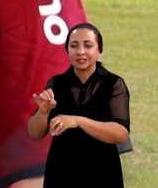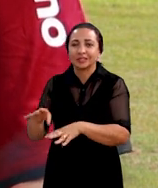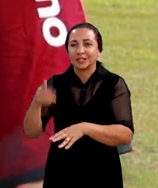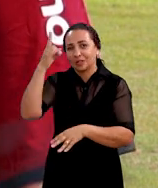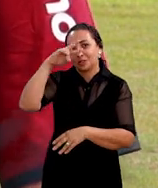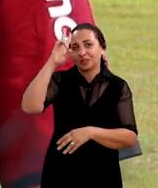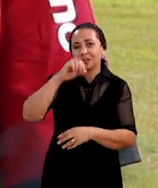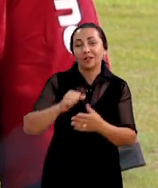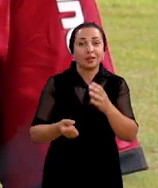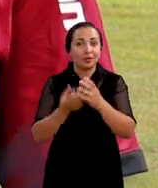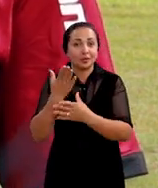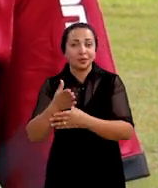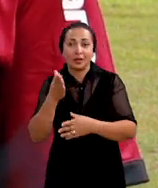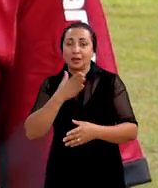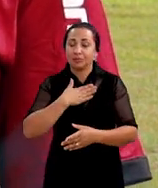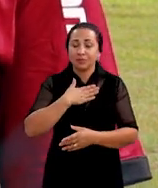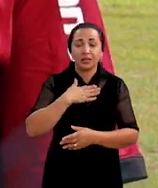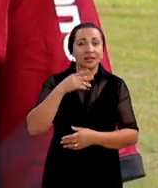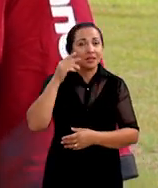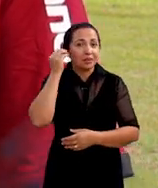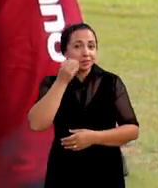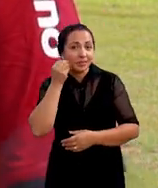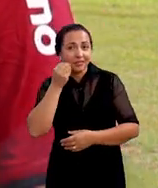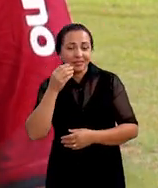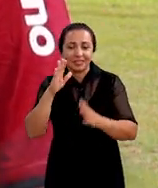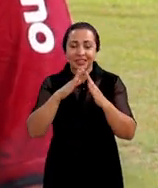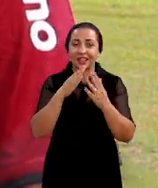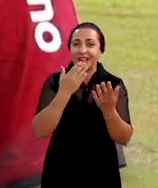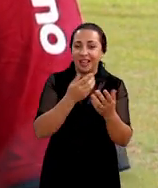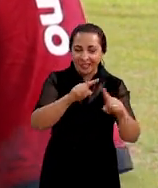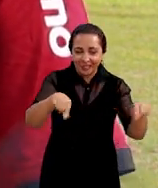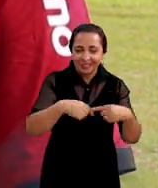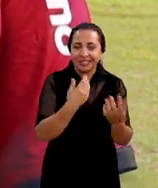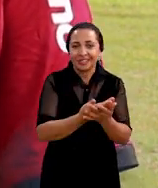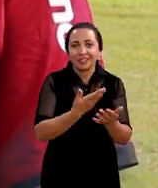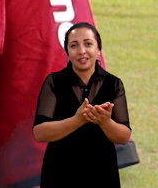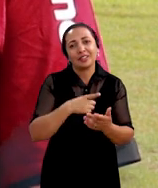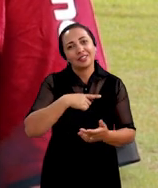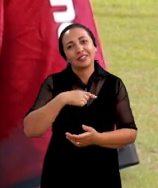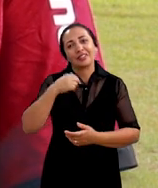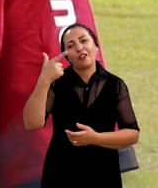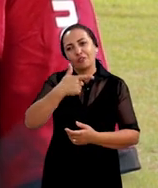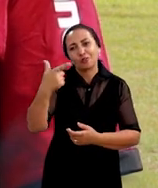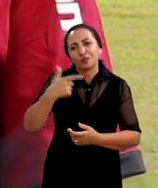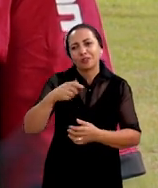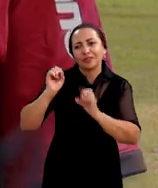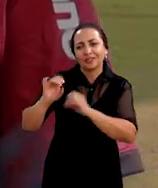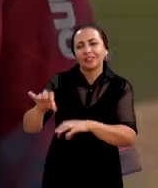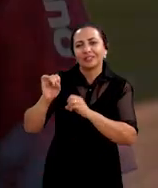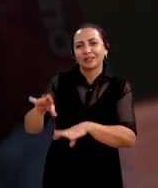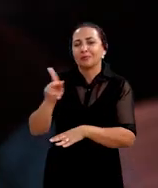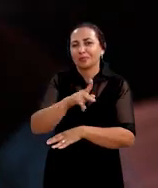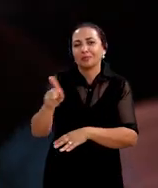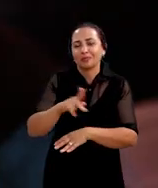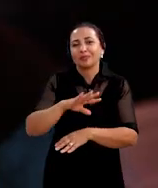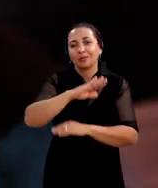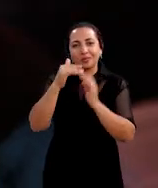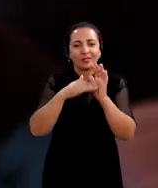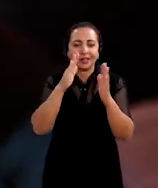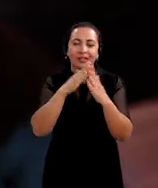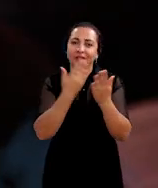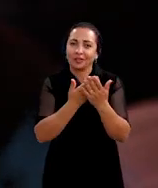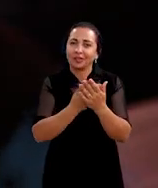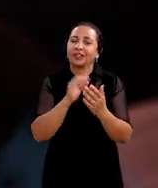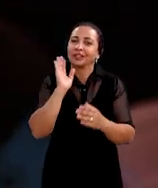aulas de história. Surgiu da minha própria experiência em sala de aula. Eu tenho 22 anos de sala de aula e em todas as escolas que eu